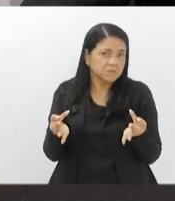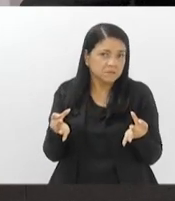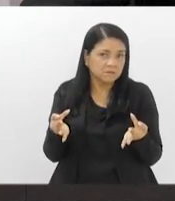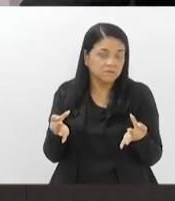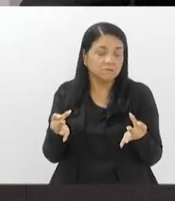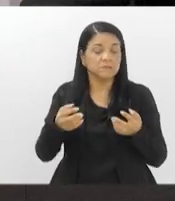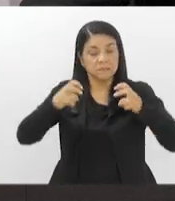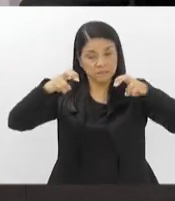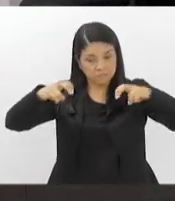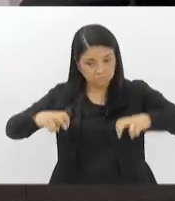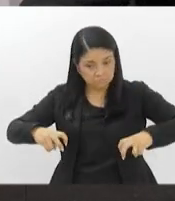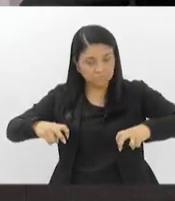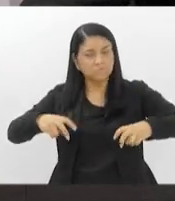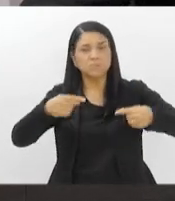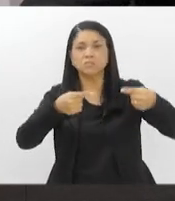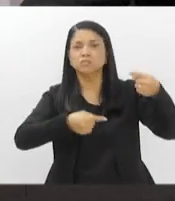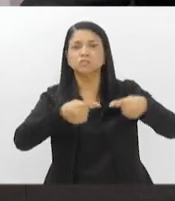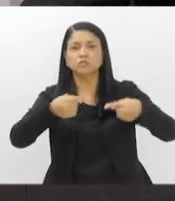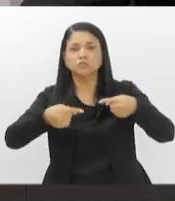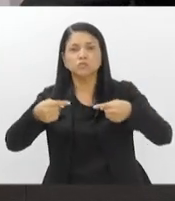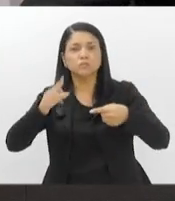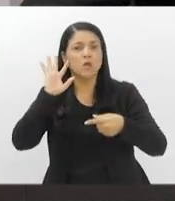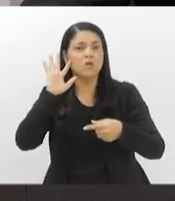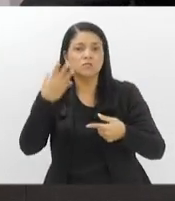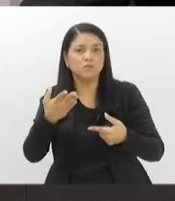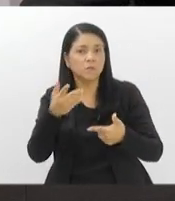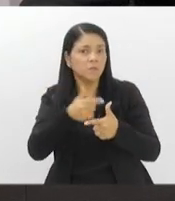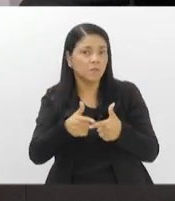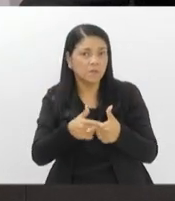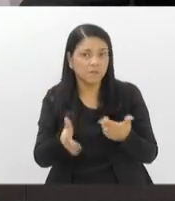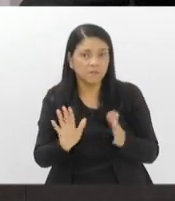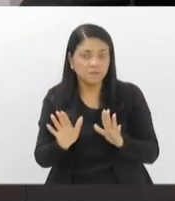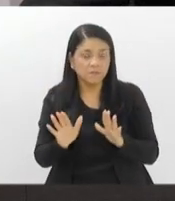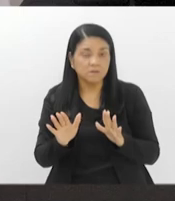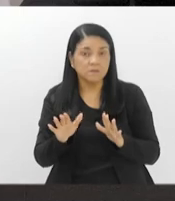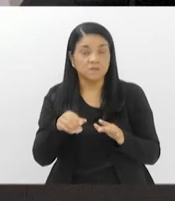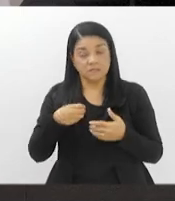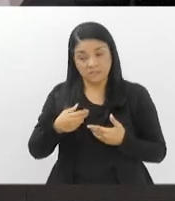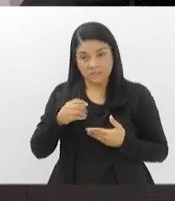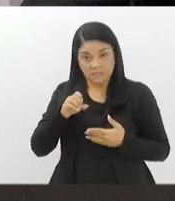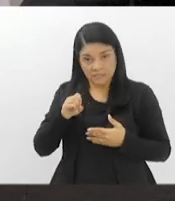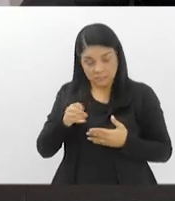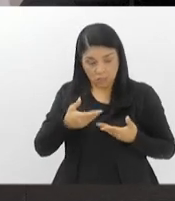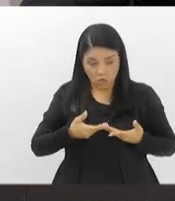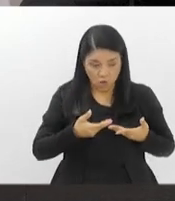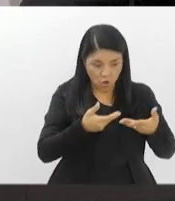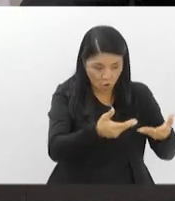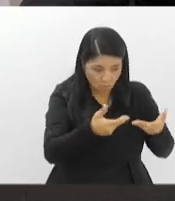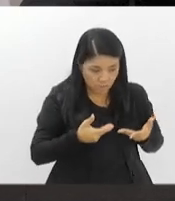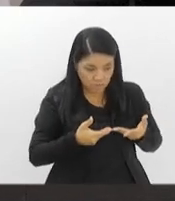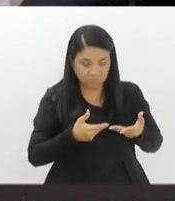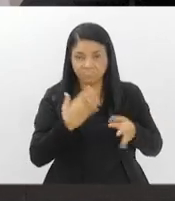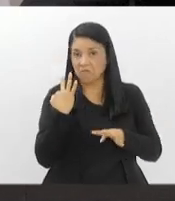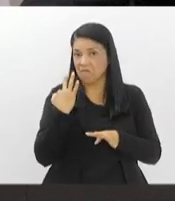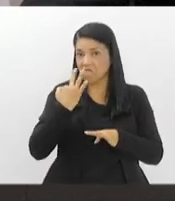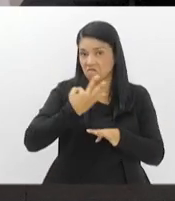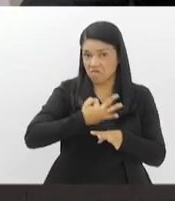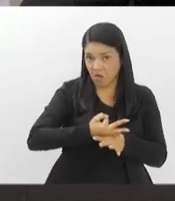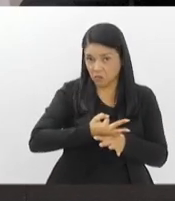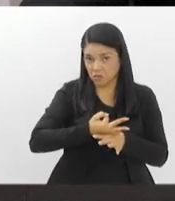sentamos juntos e discutimos Agora se a gente convida não vem